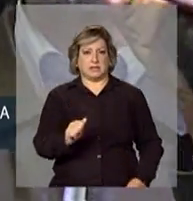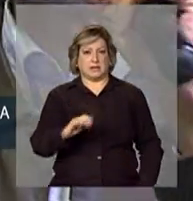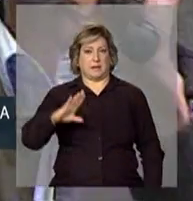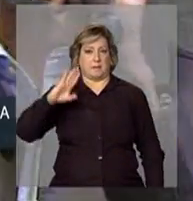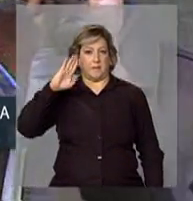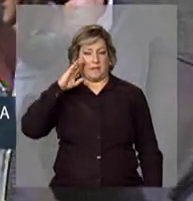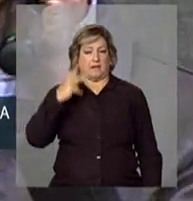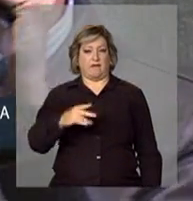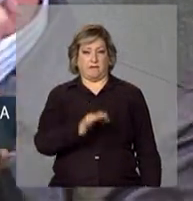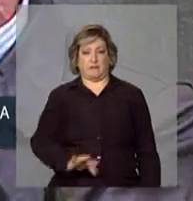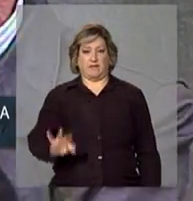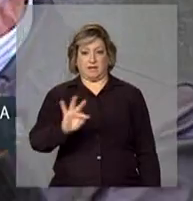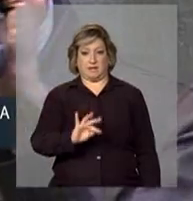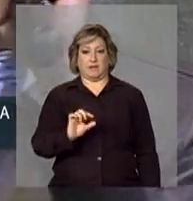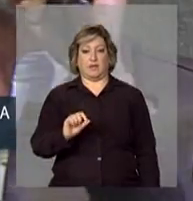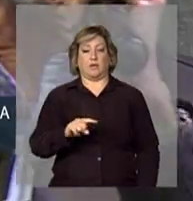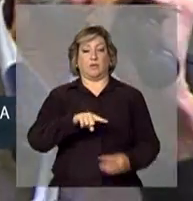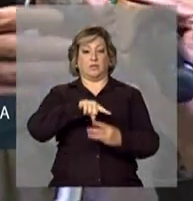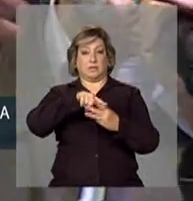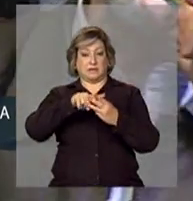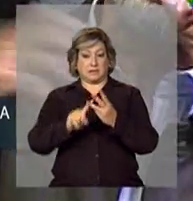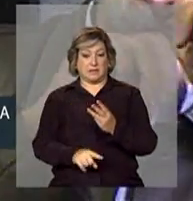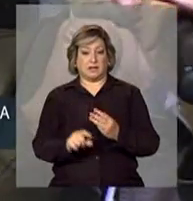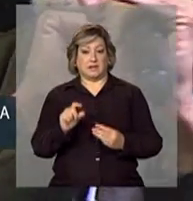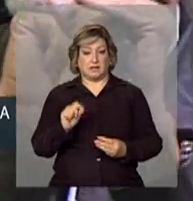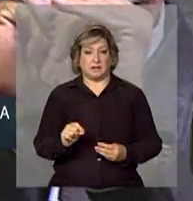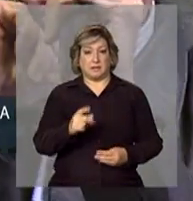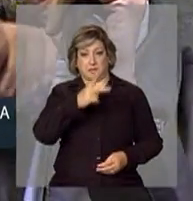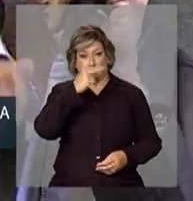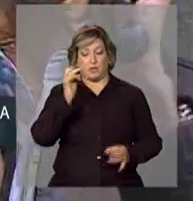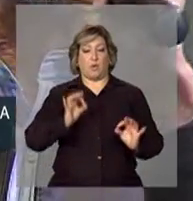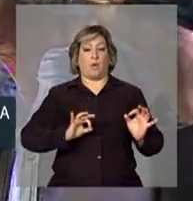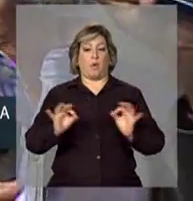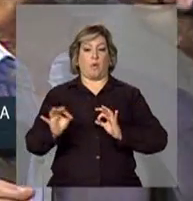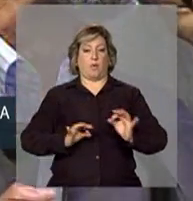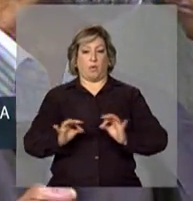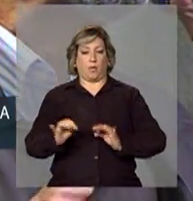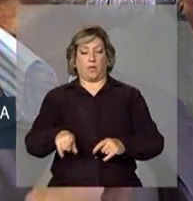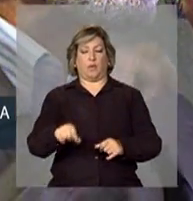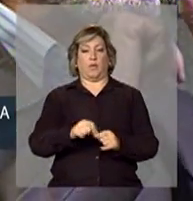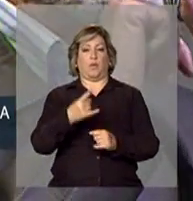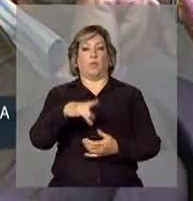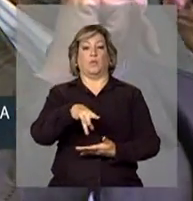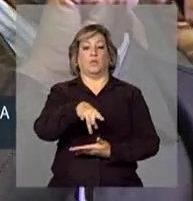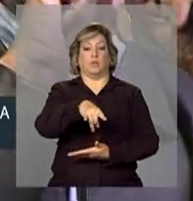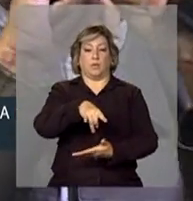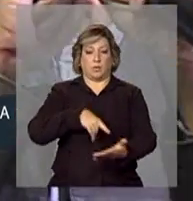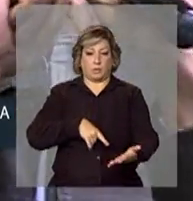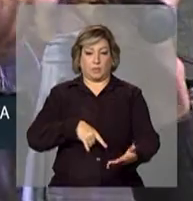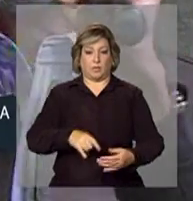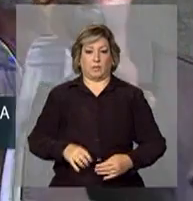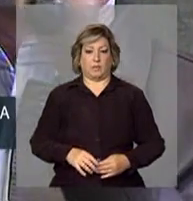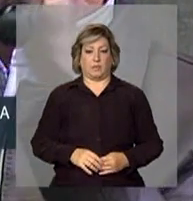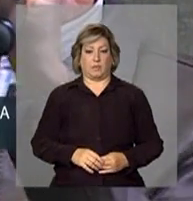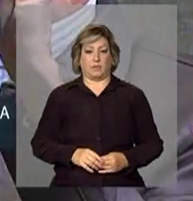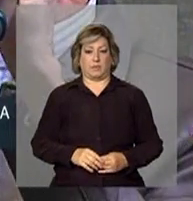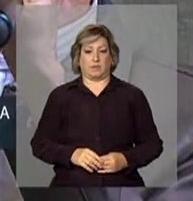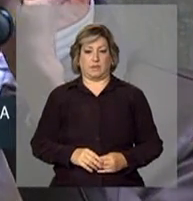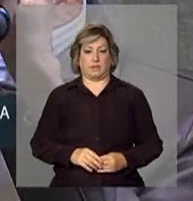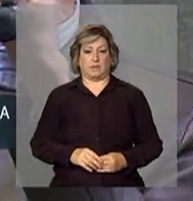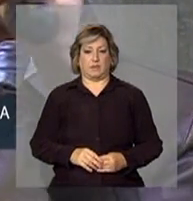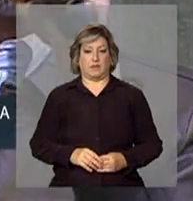dos 3 companheiros que coordenaram um documento em